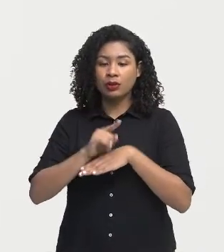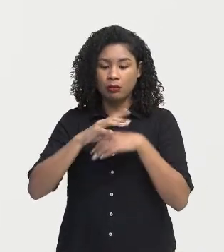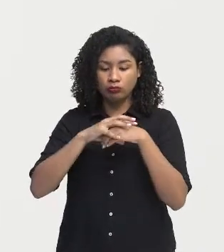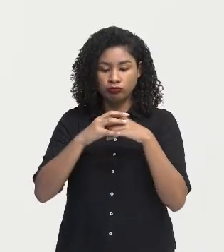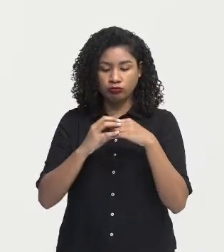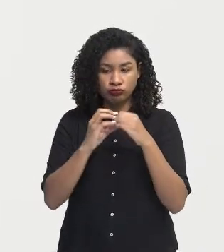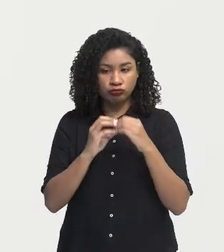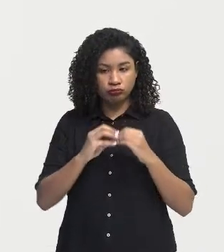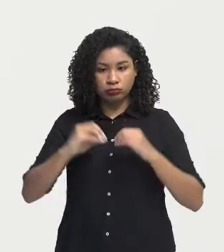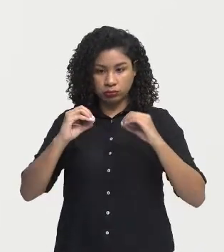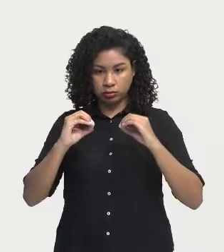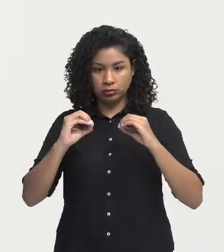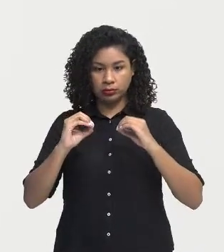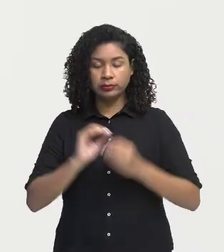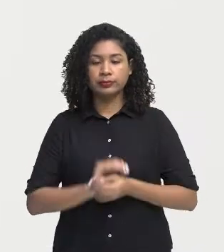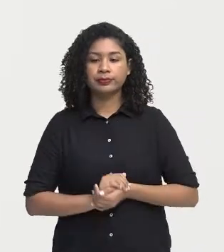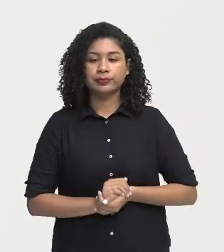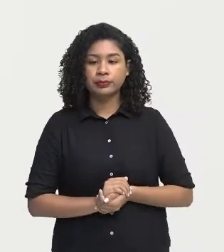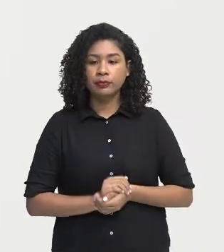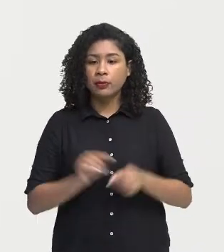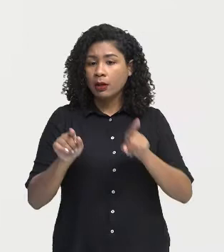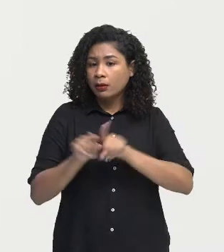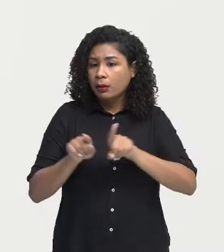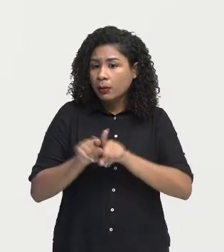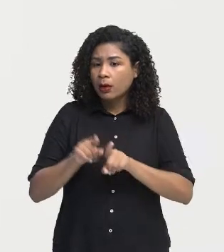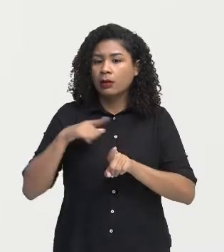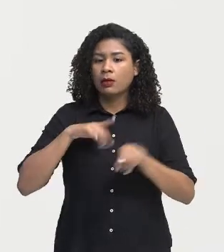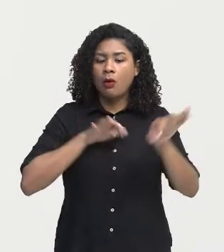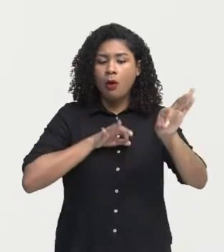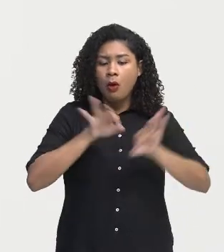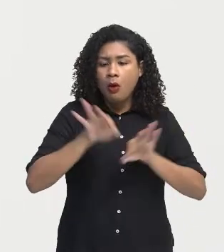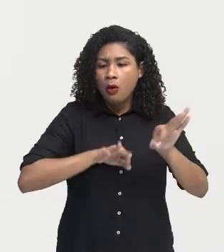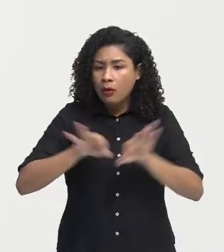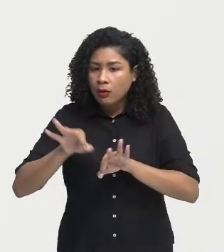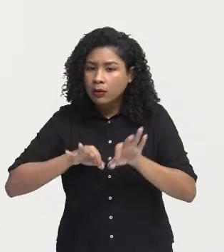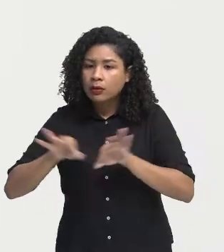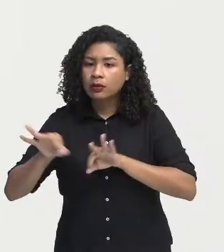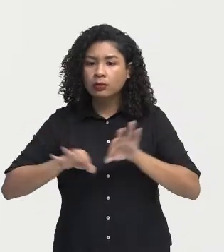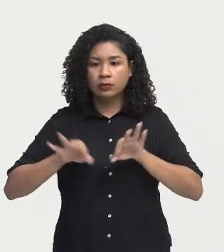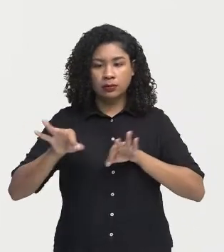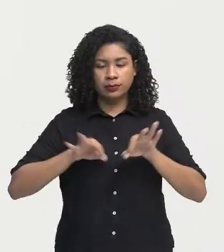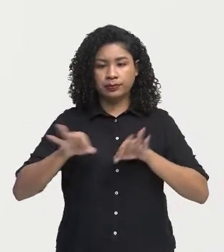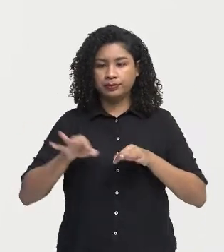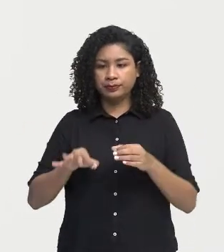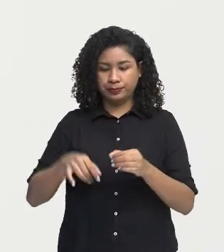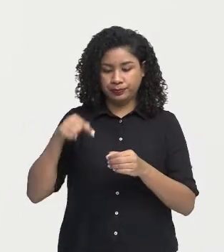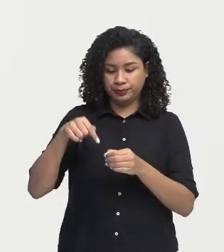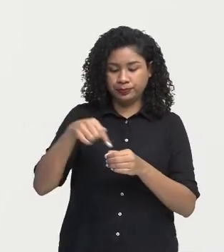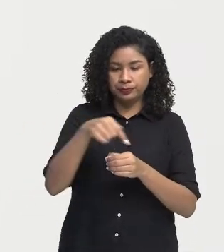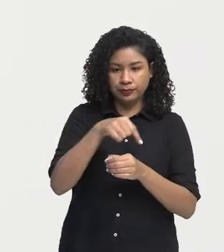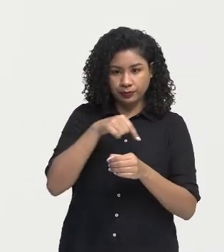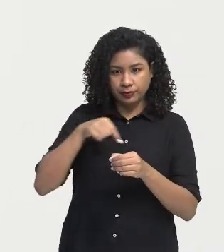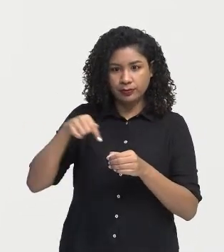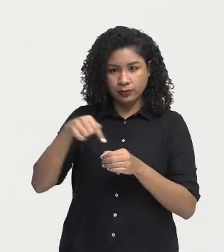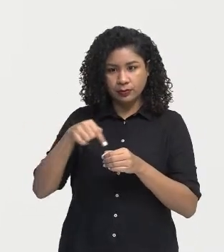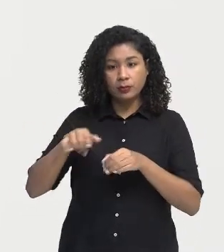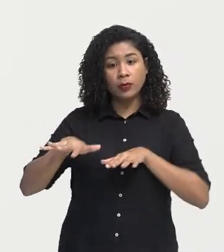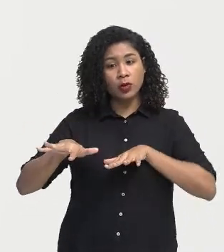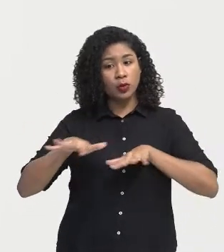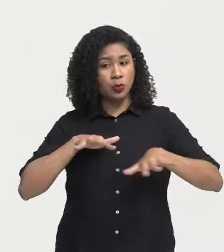divisão. E também são ligados à organização do citoesqueleto e ao movimento